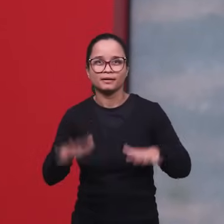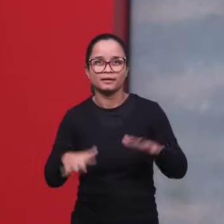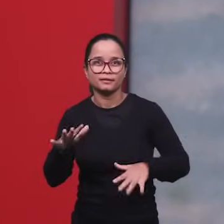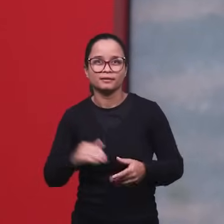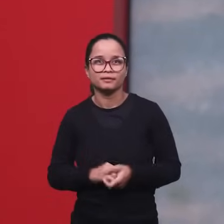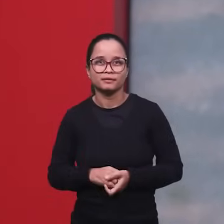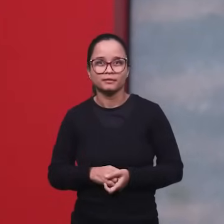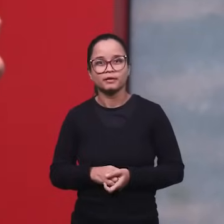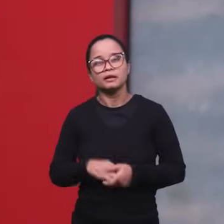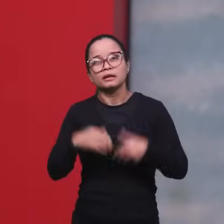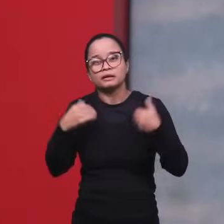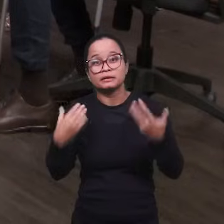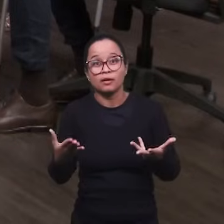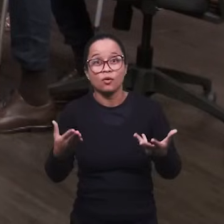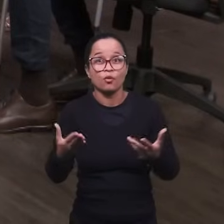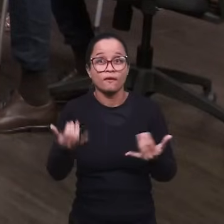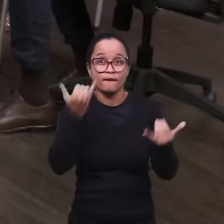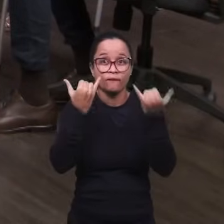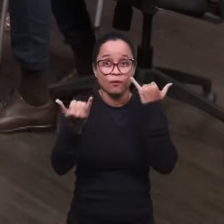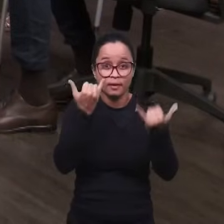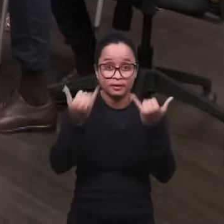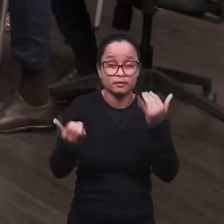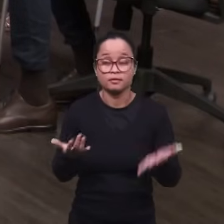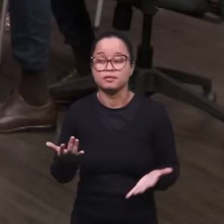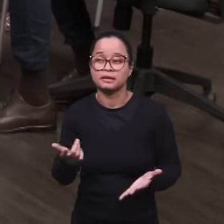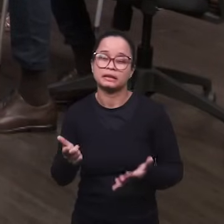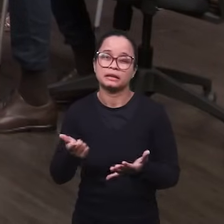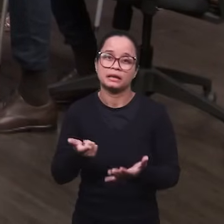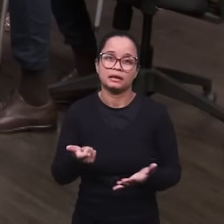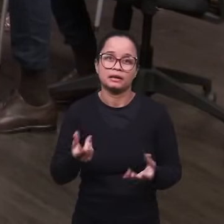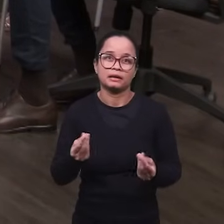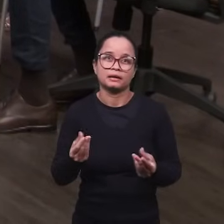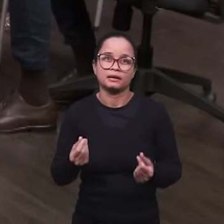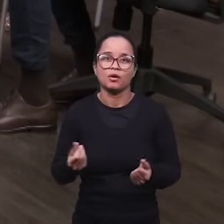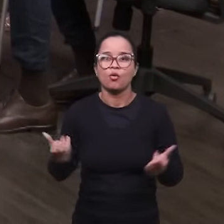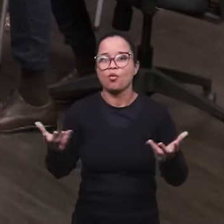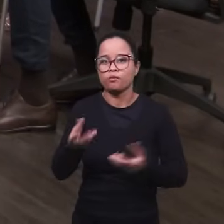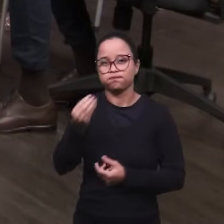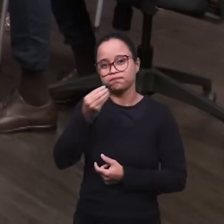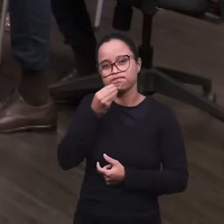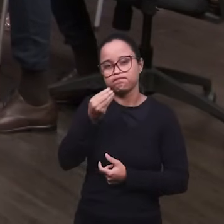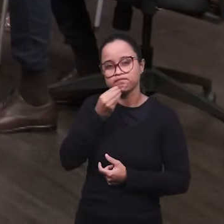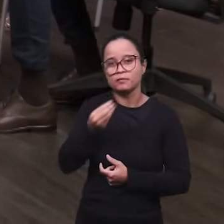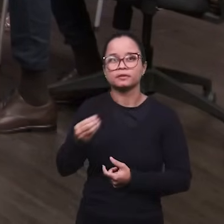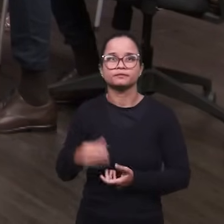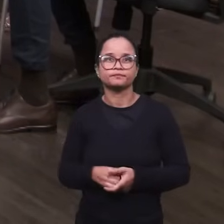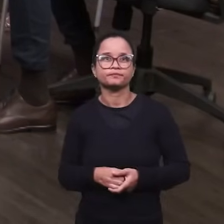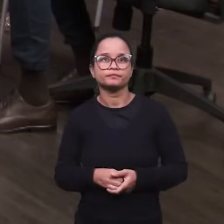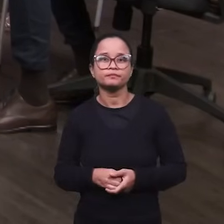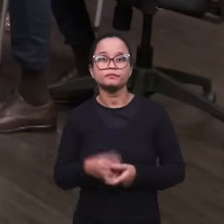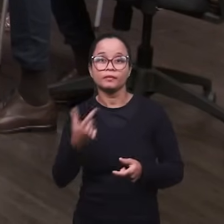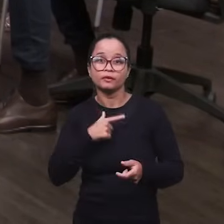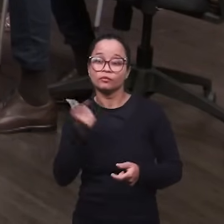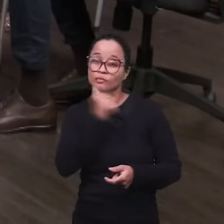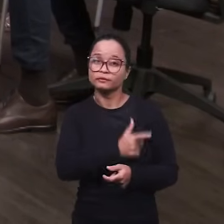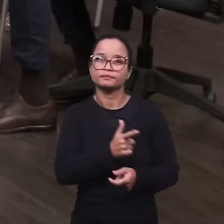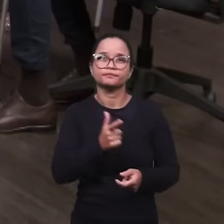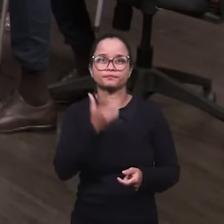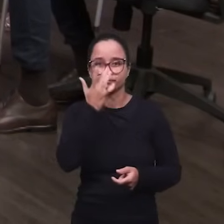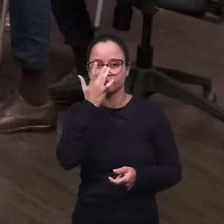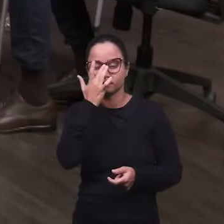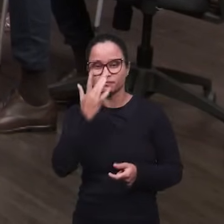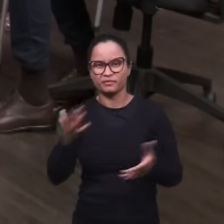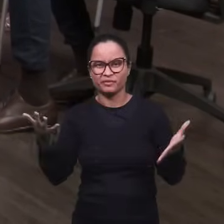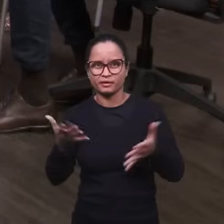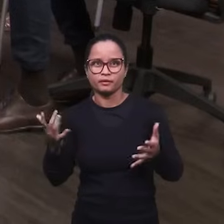vezes fala assim, quantas variáveis, né? Exatamente, quanta informação que vocês estão tendo oportunidade de, até para quando vocês chegarem,